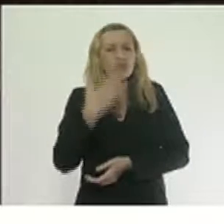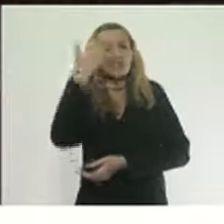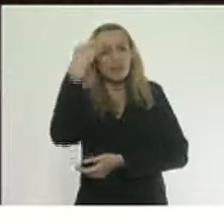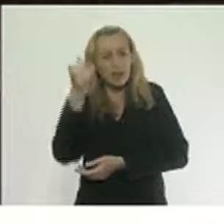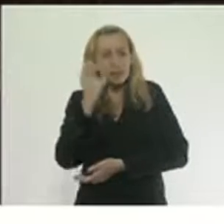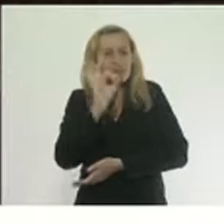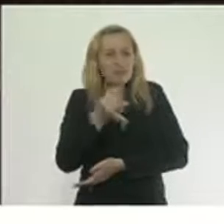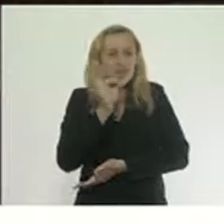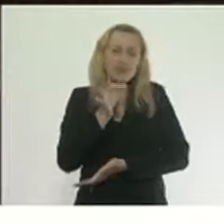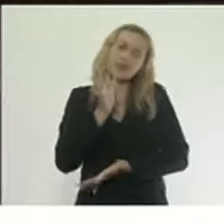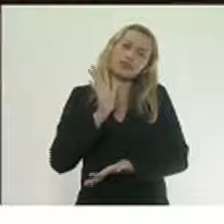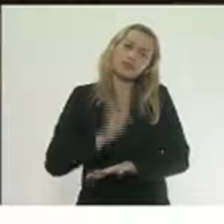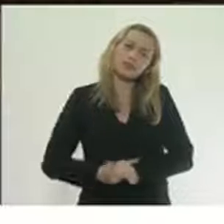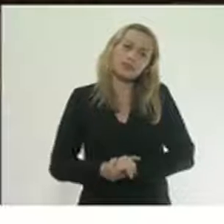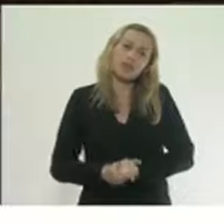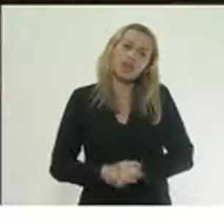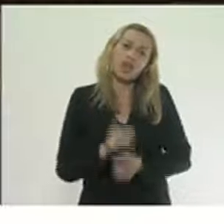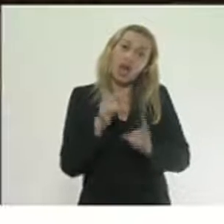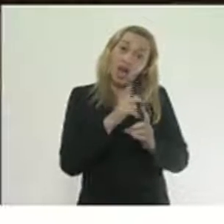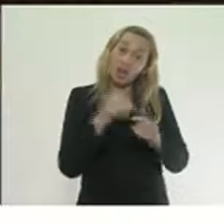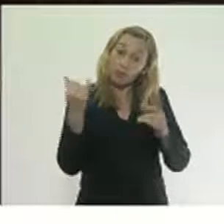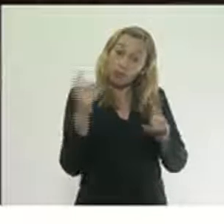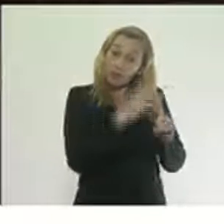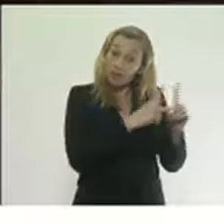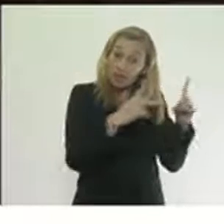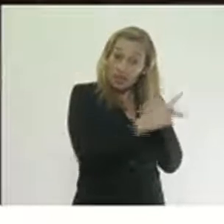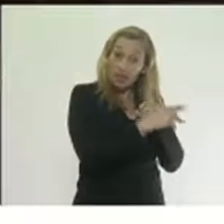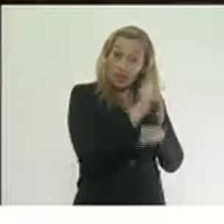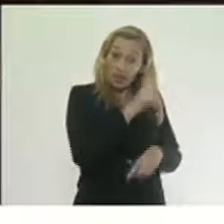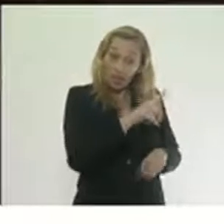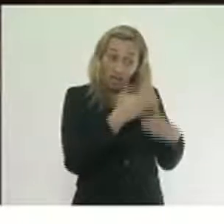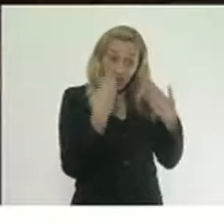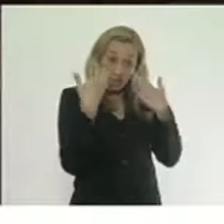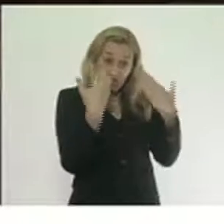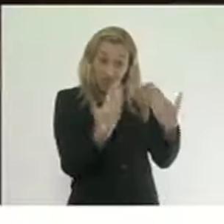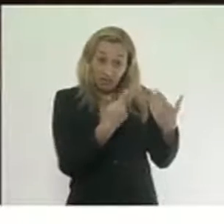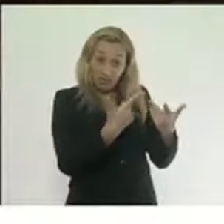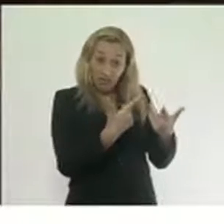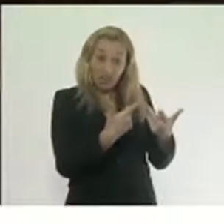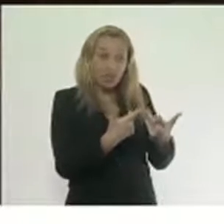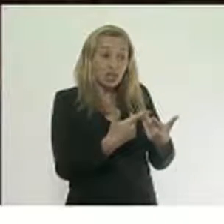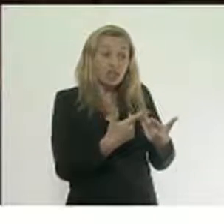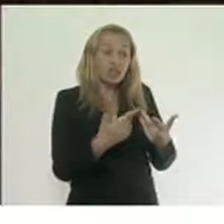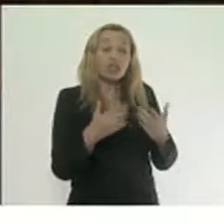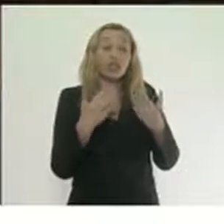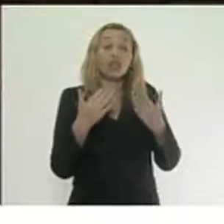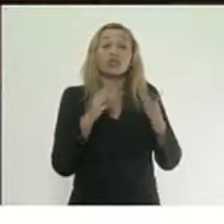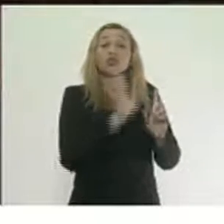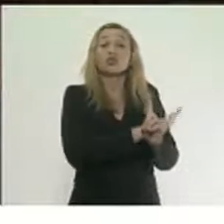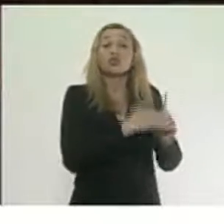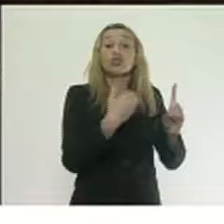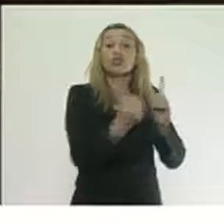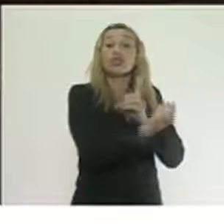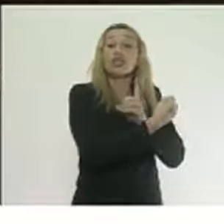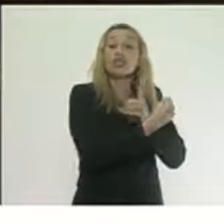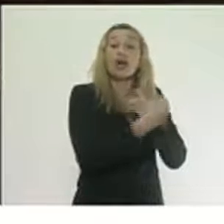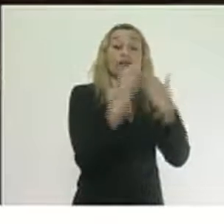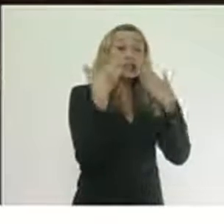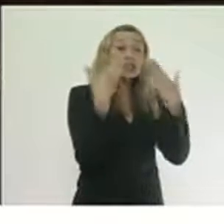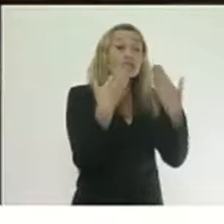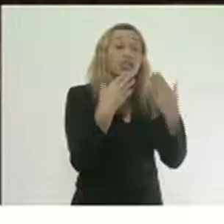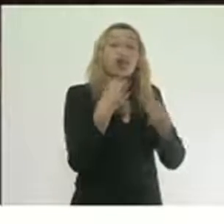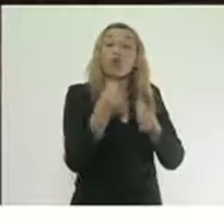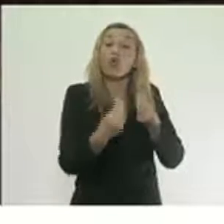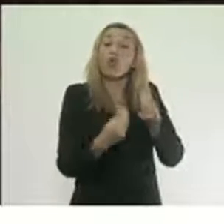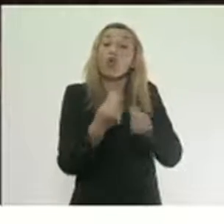perfeitamente, a Previdência, ela é apresentada para a sociedade como